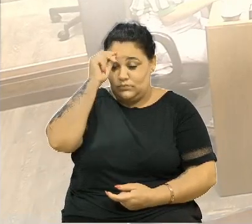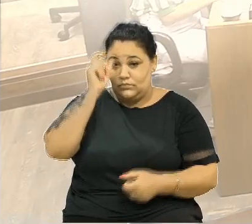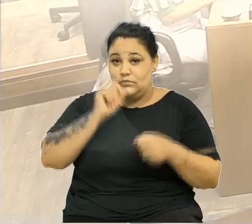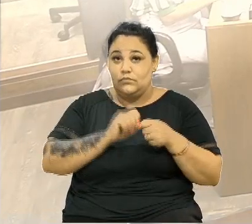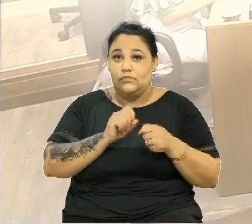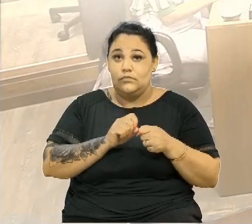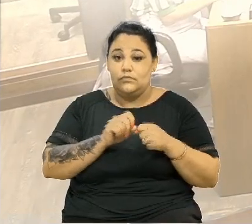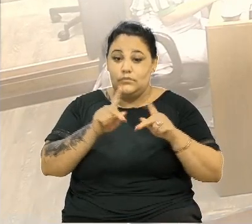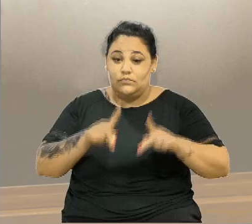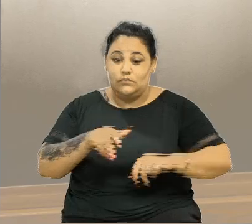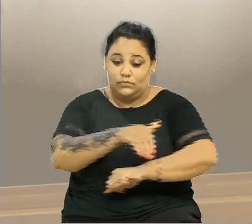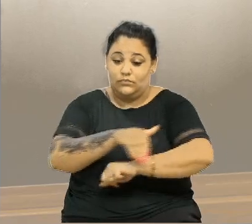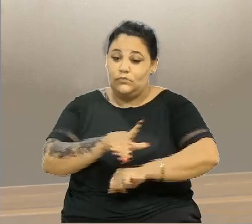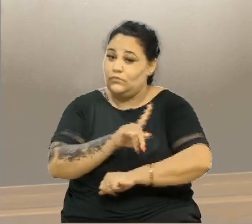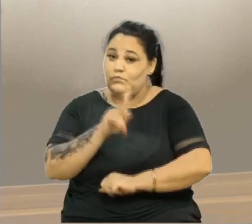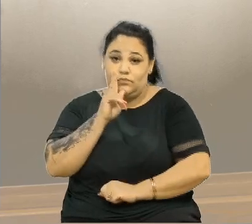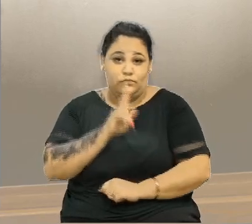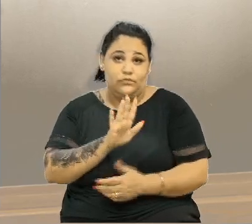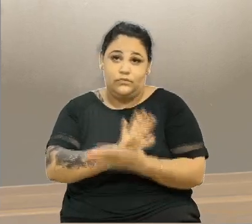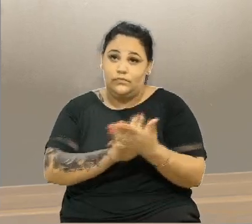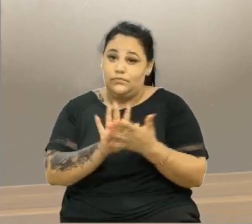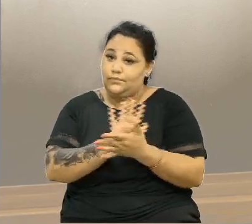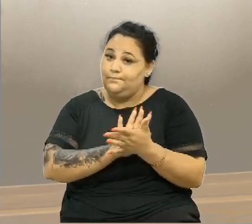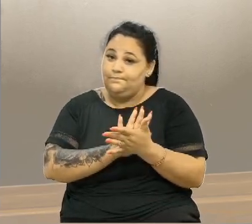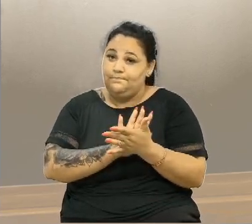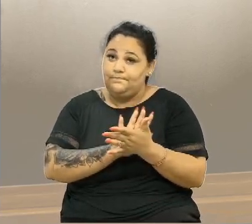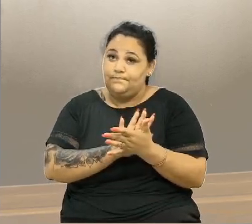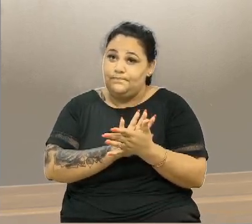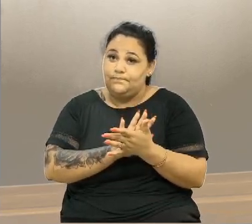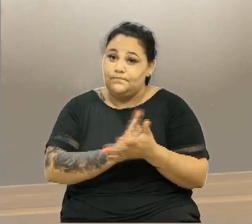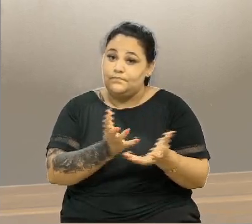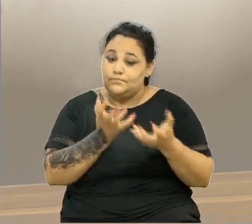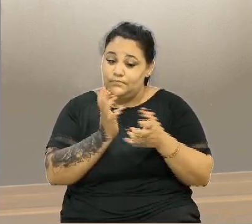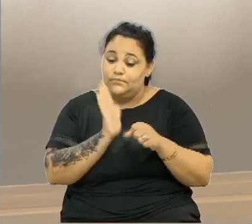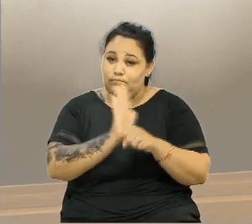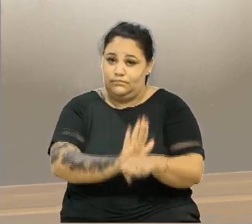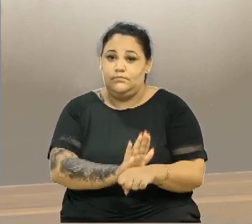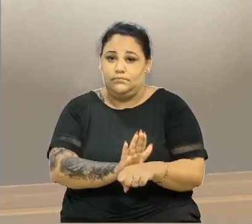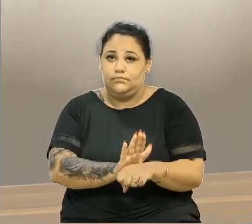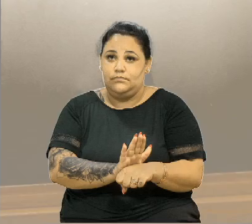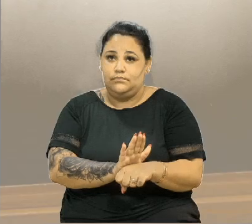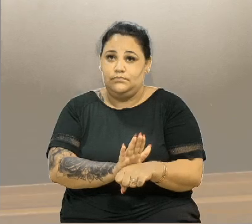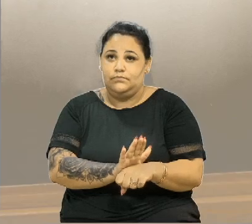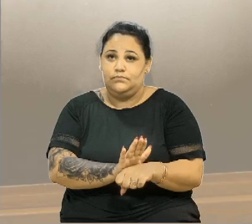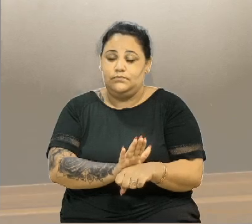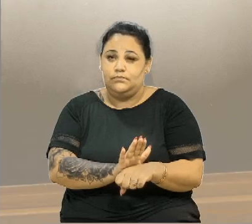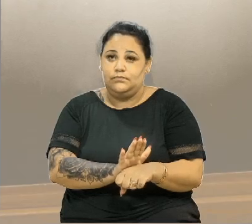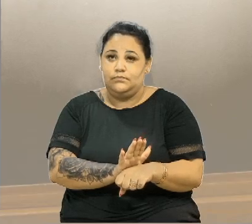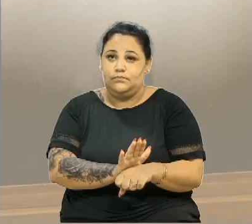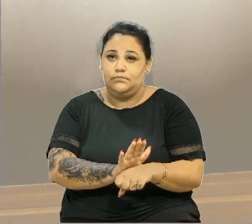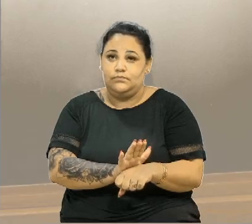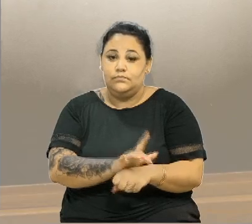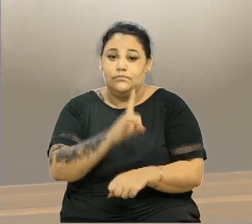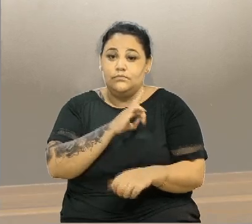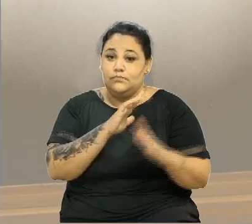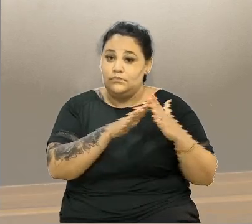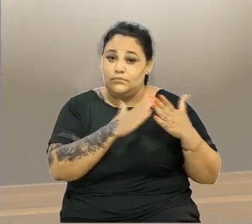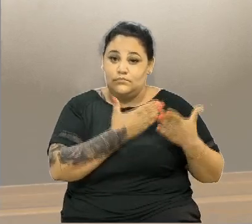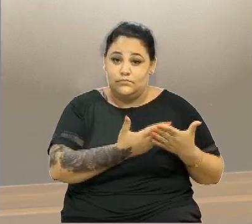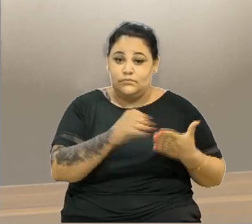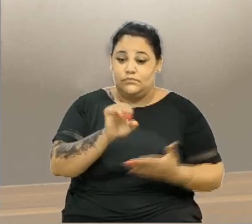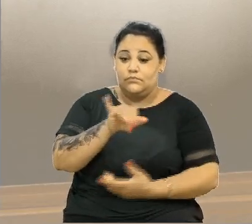situação de rua, eu não vejo. Eles querem ajuda. Tem uma escola